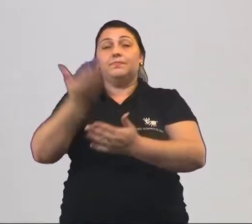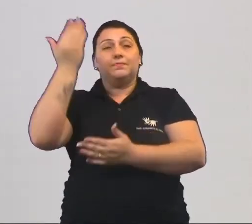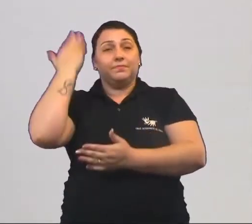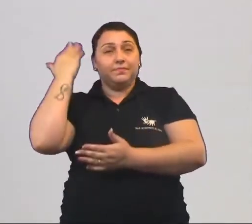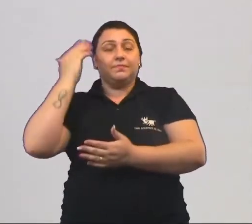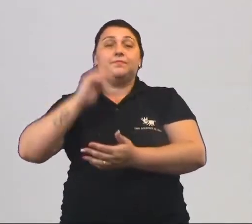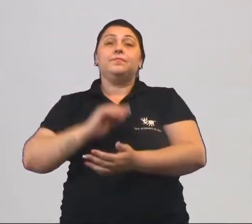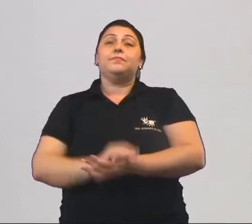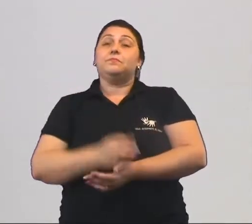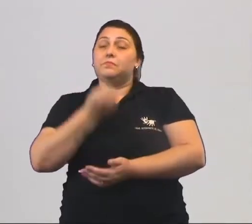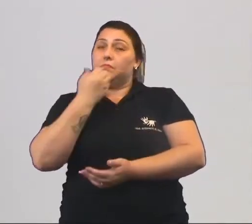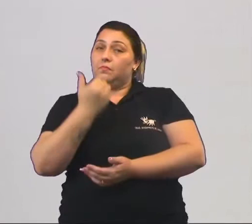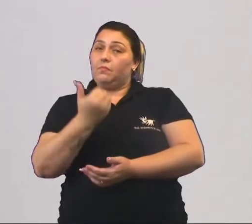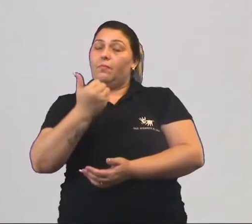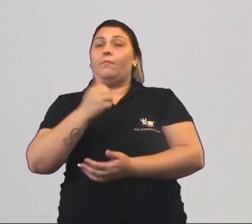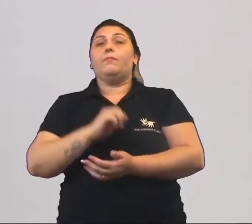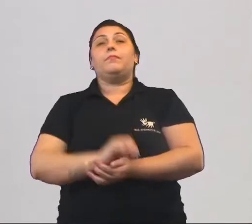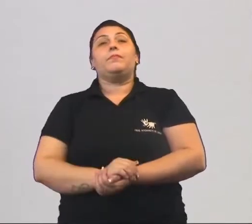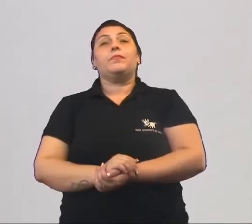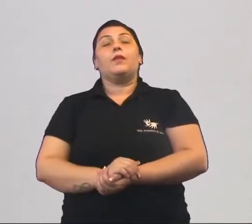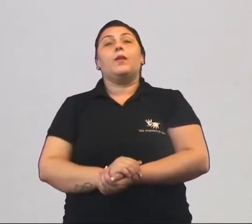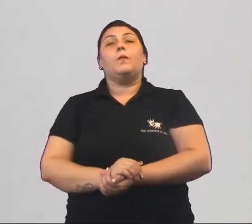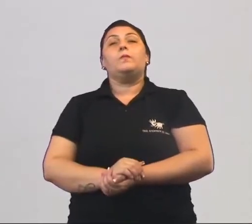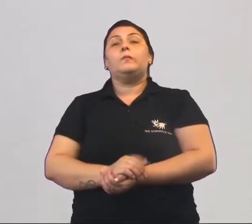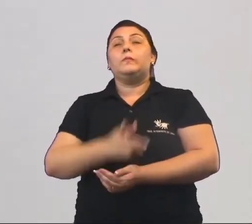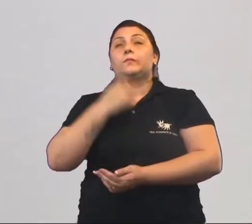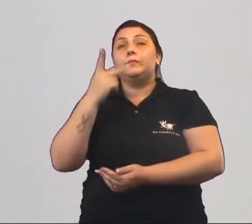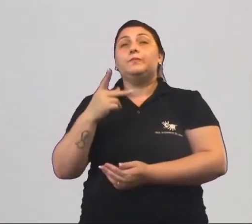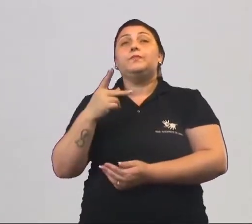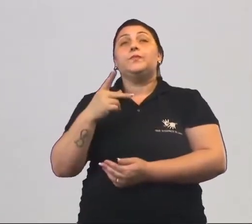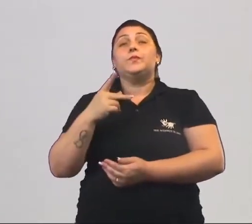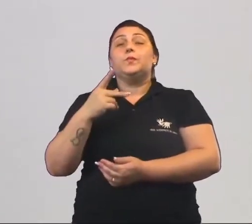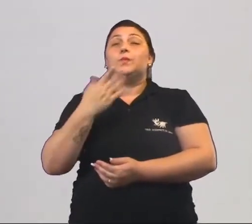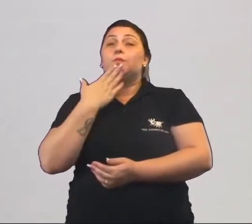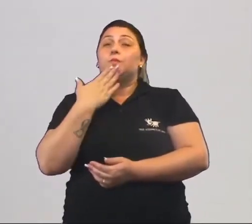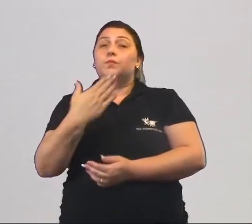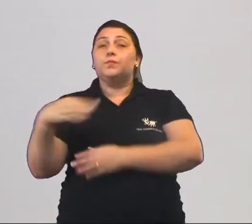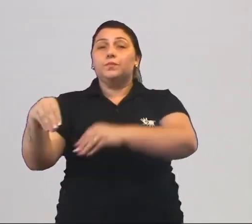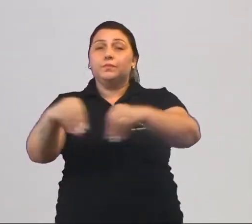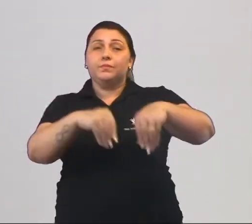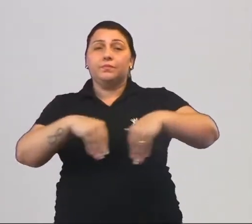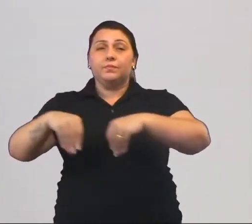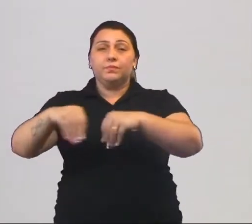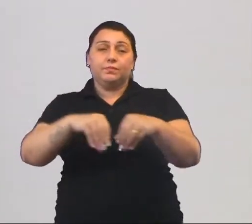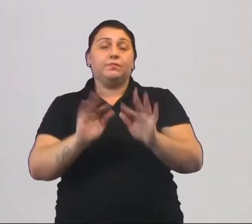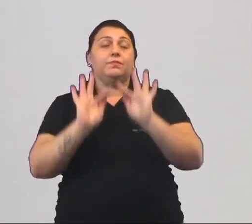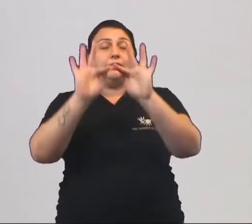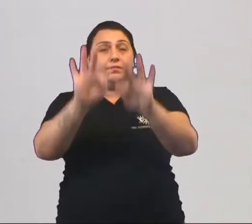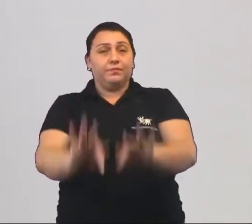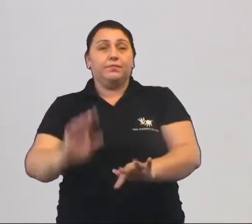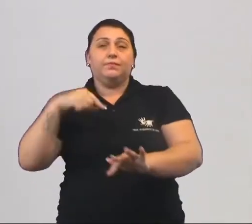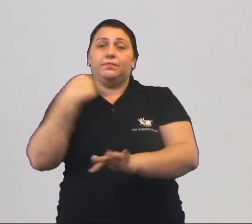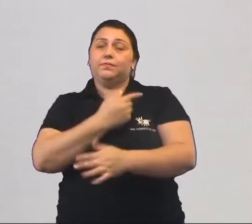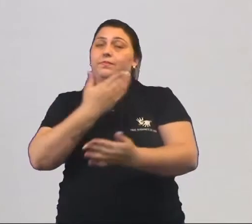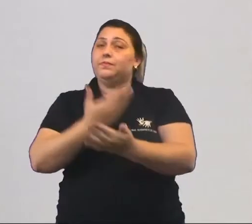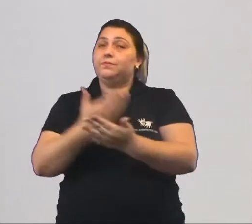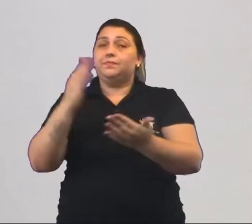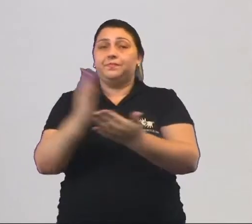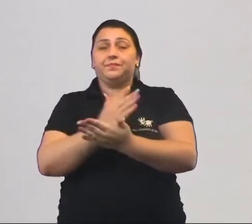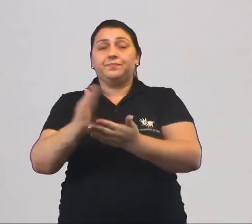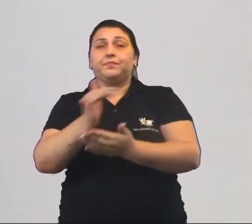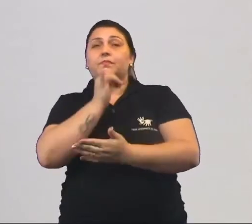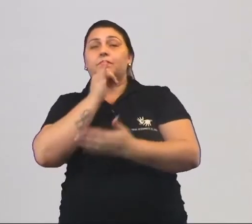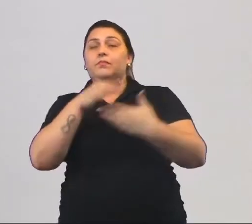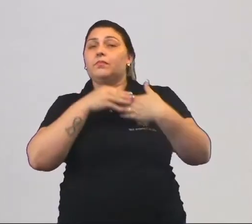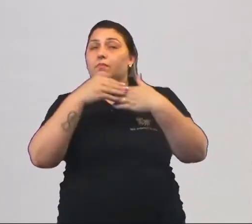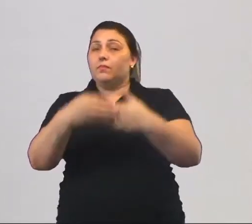anterior? Muito bem, estávamos sim falando sobre os tipos de solo. Finalizamos a nossa aula ali com alguns exemplos